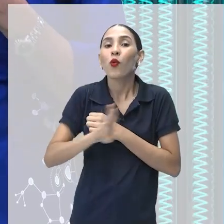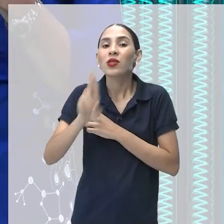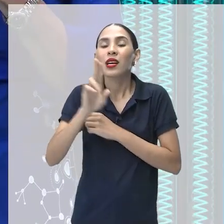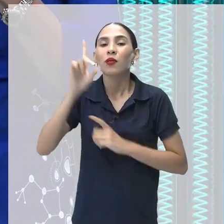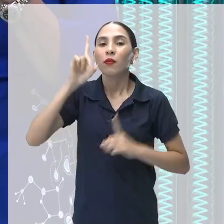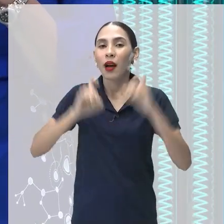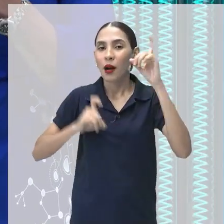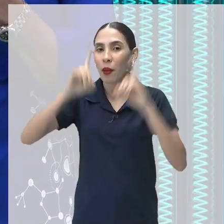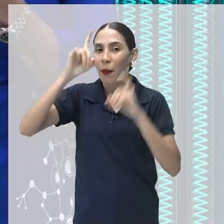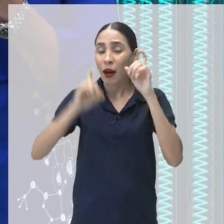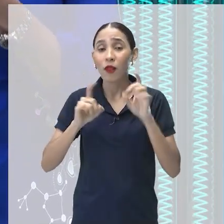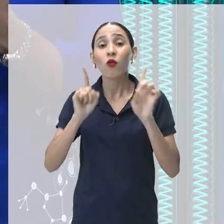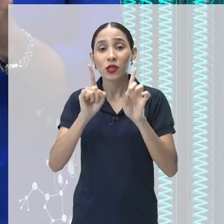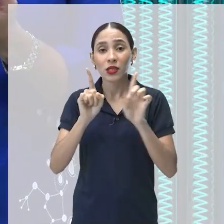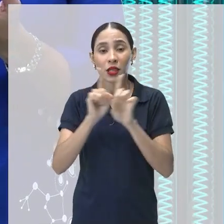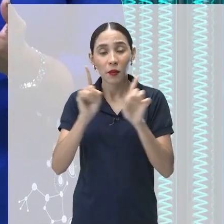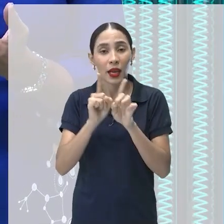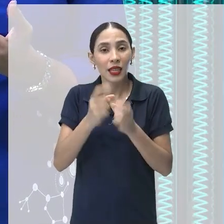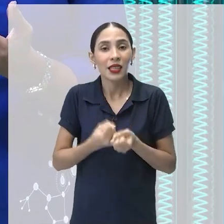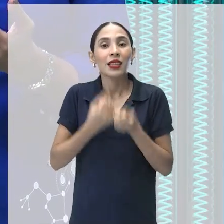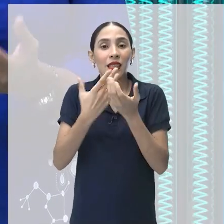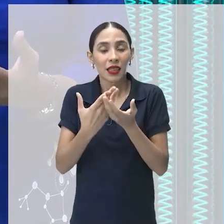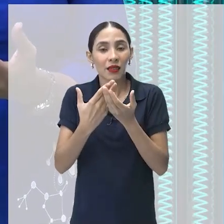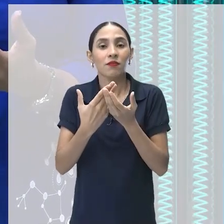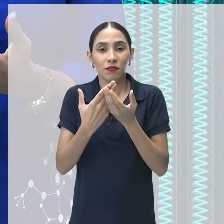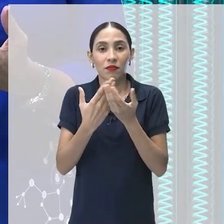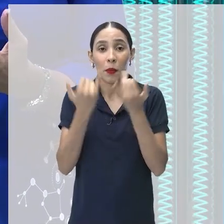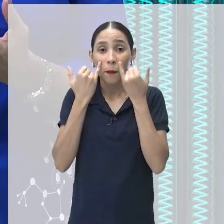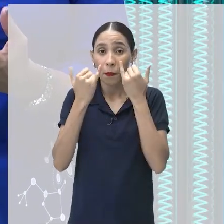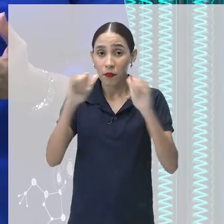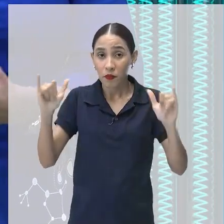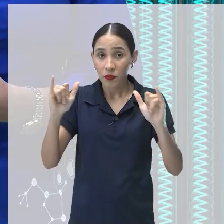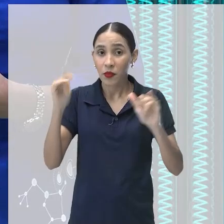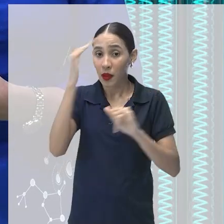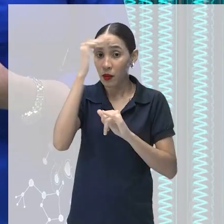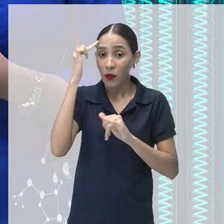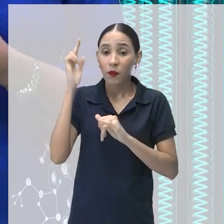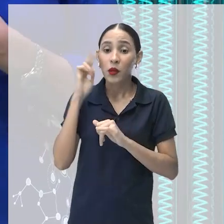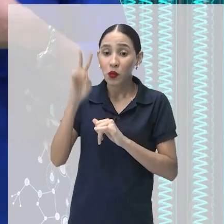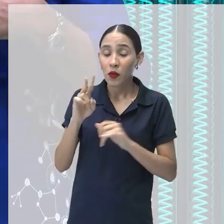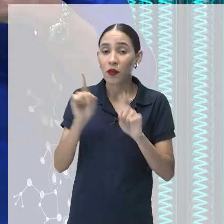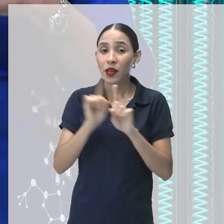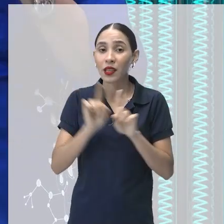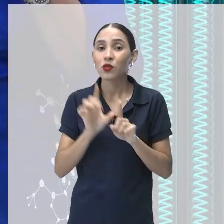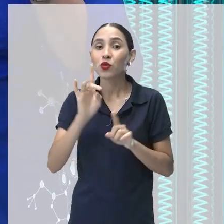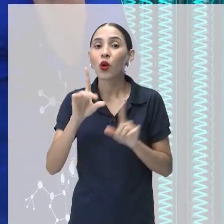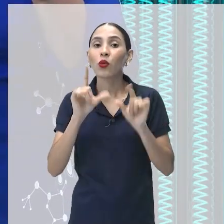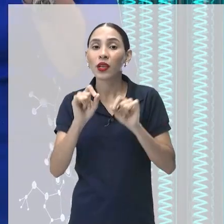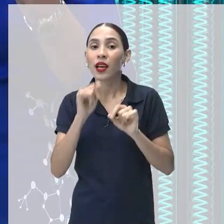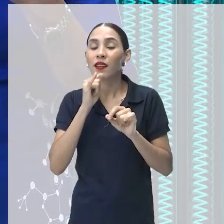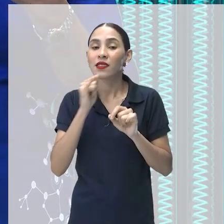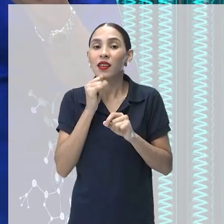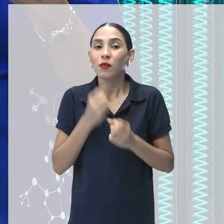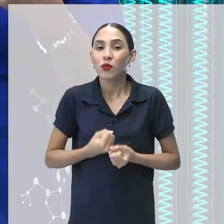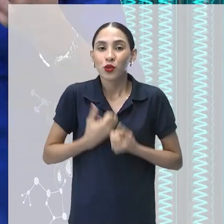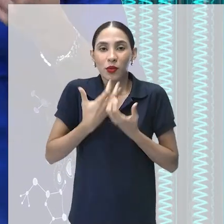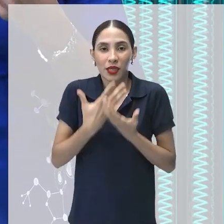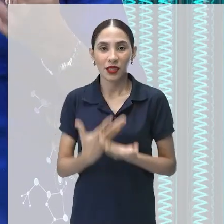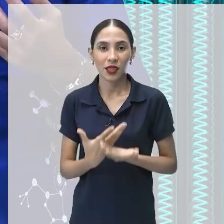você passa também essas emoções para o espectador, apenas o que?